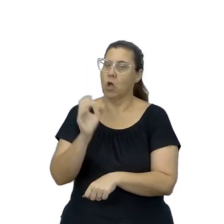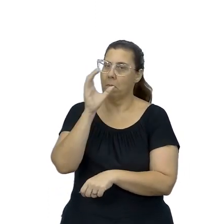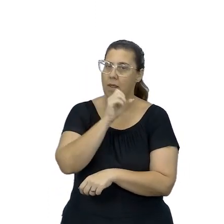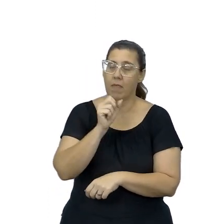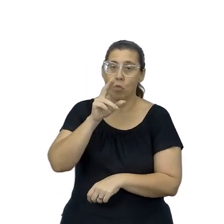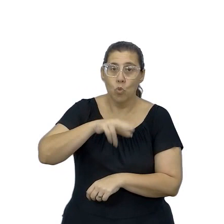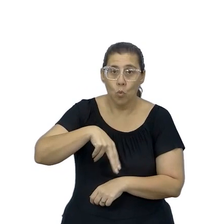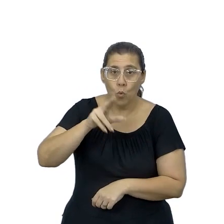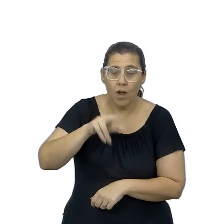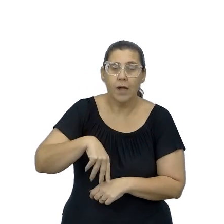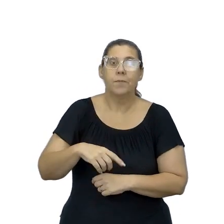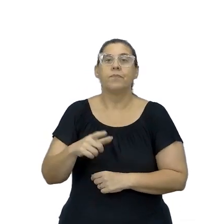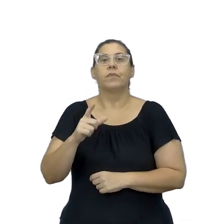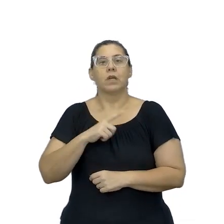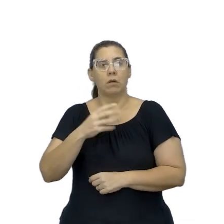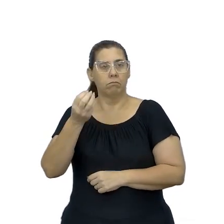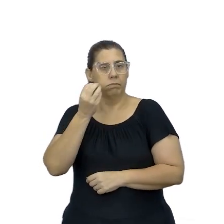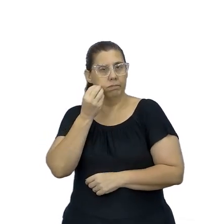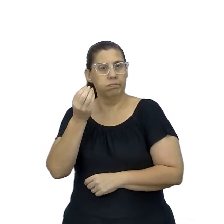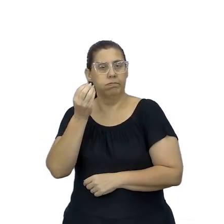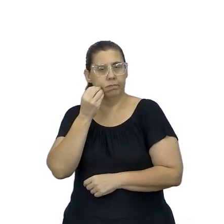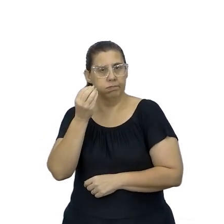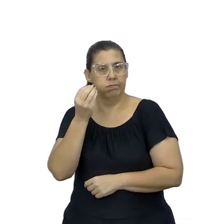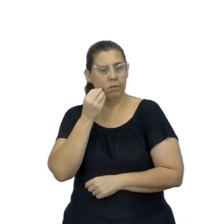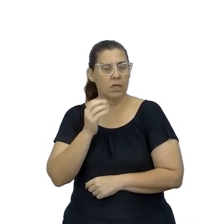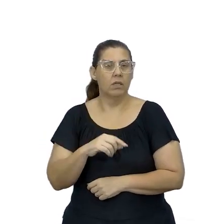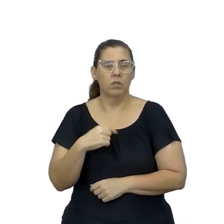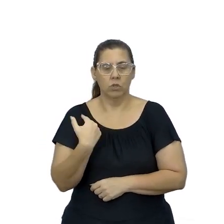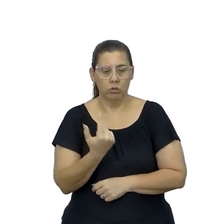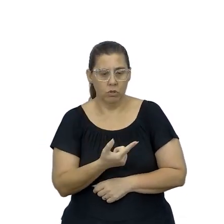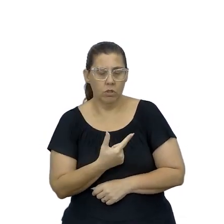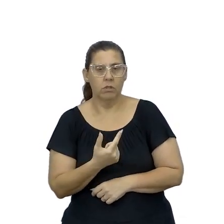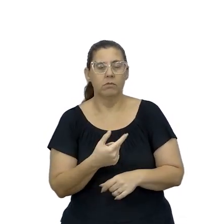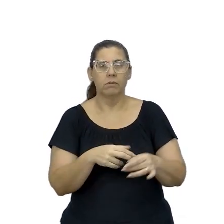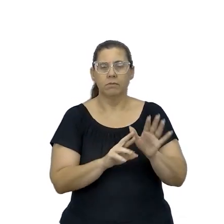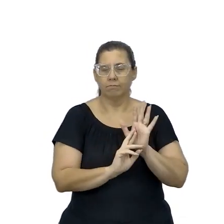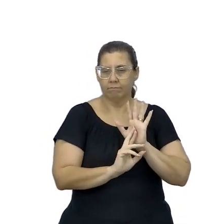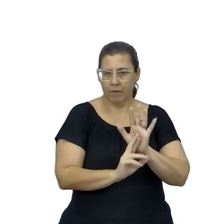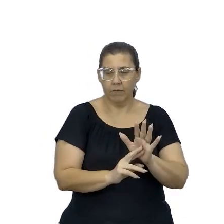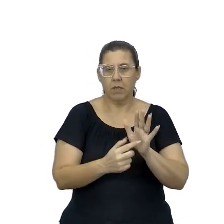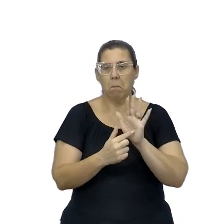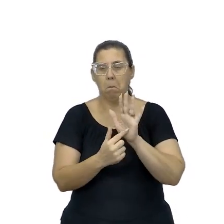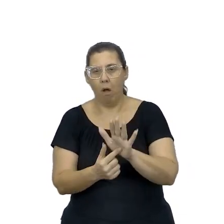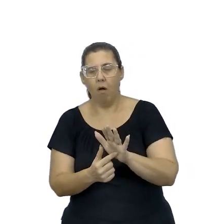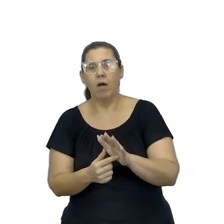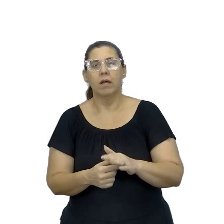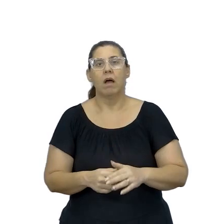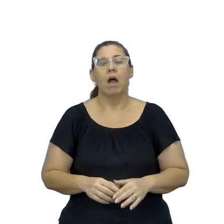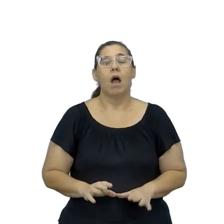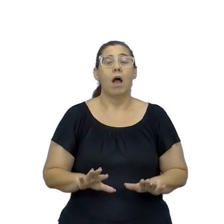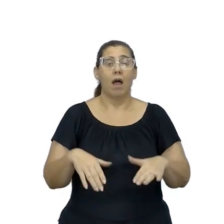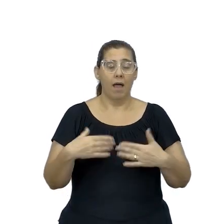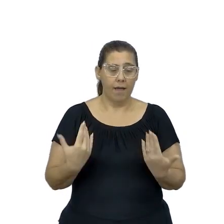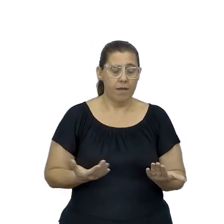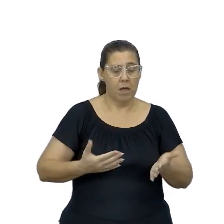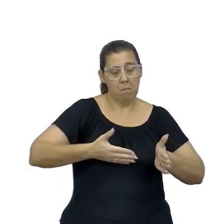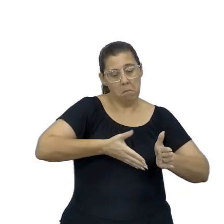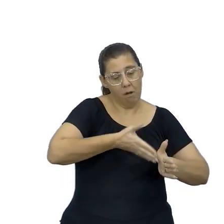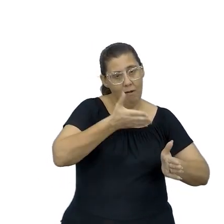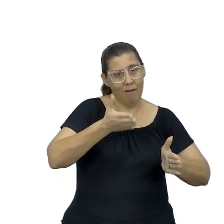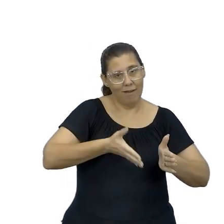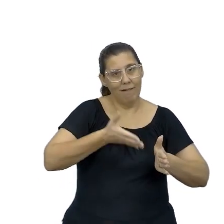momento, a gente tem esses testes de hipóteses, a gente faz algumas inferências, até que esse processo leva